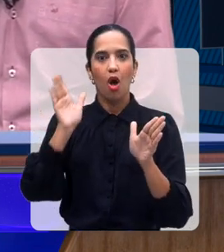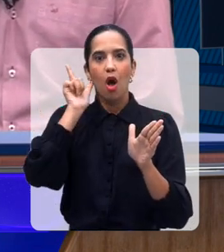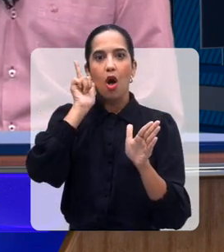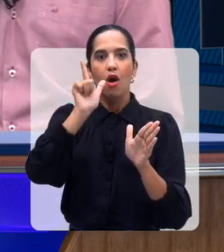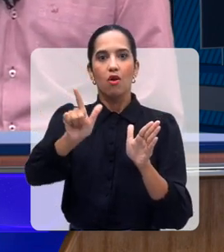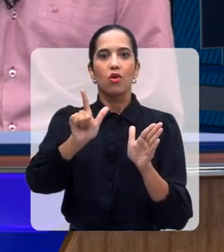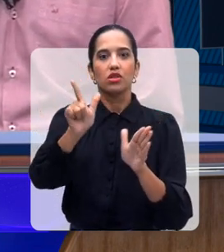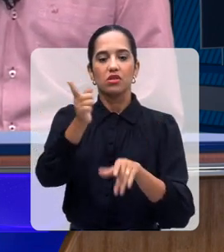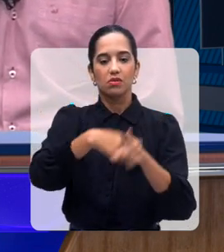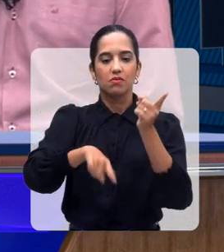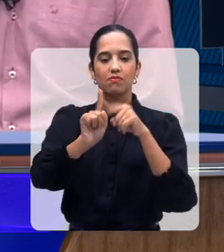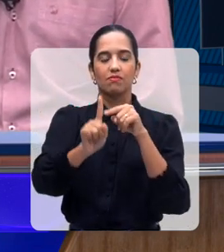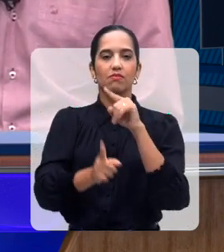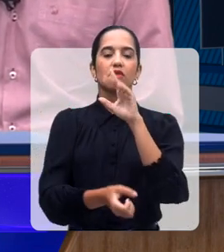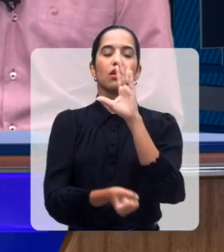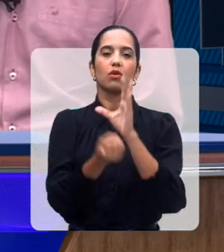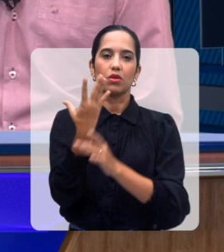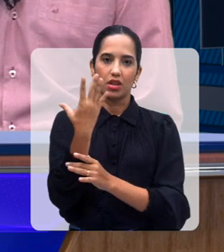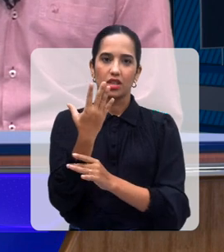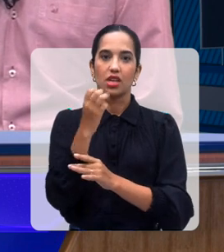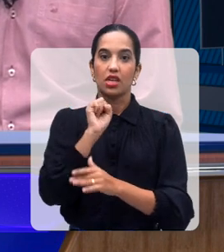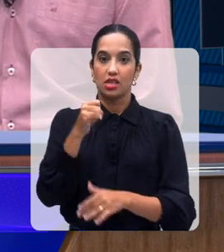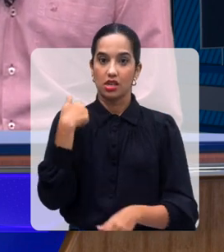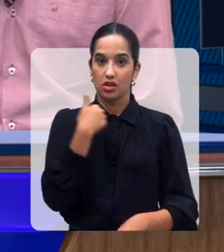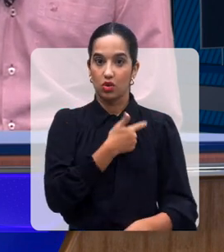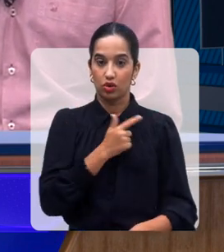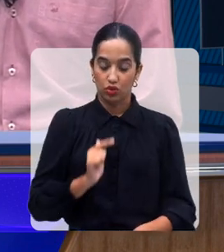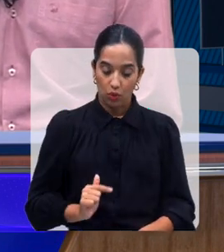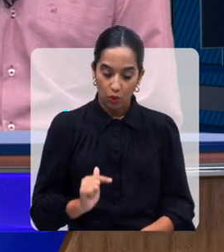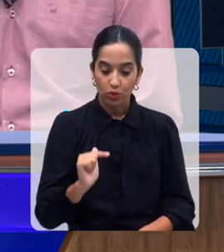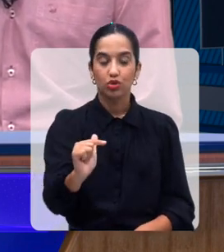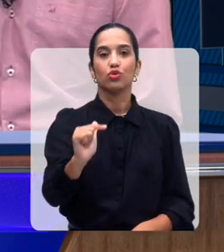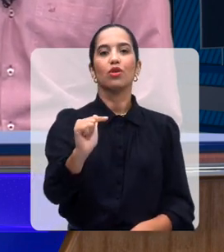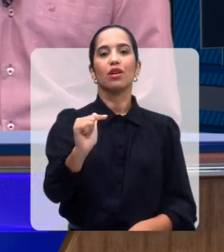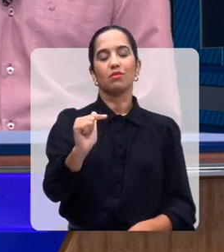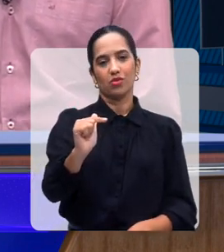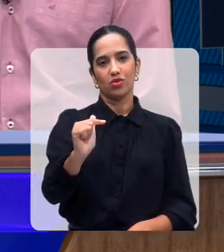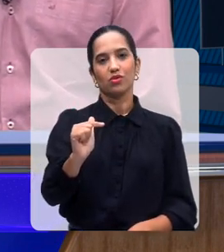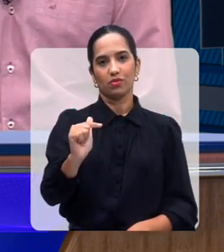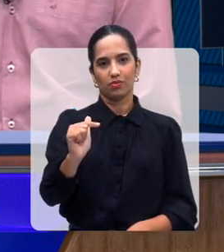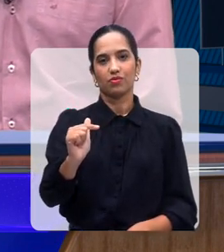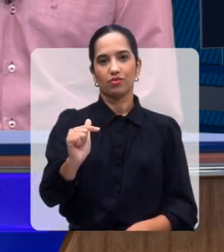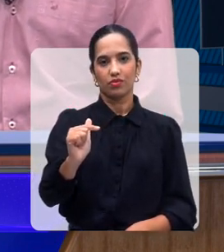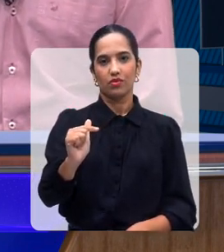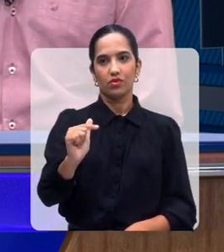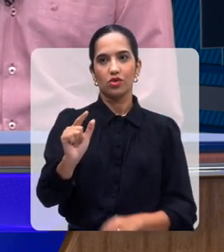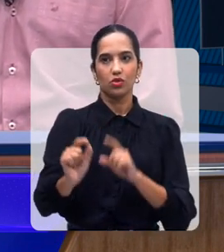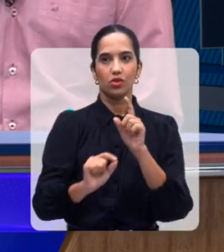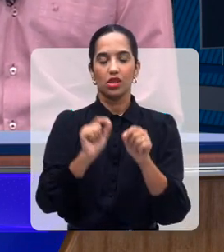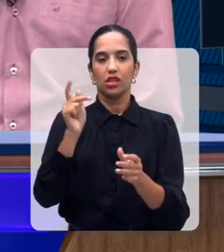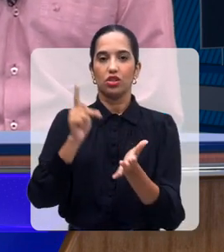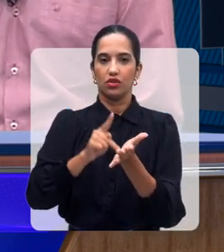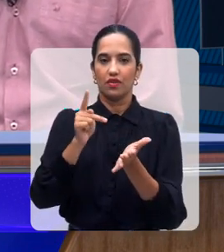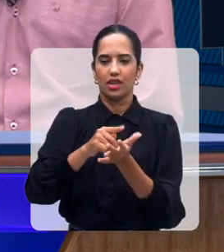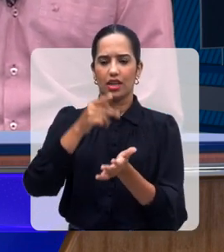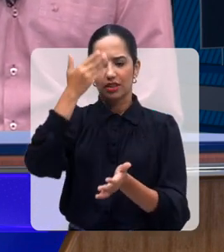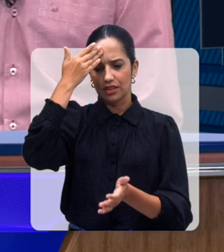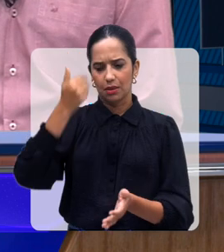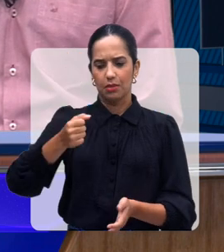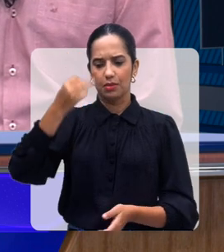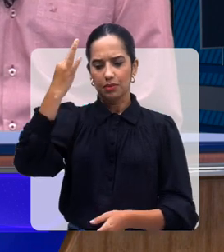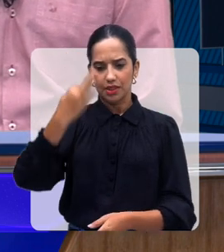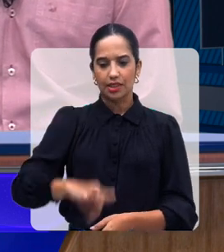estamos fazendo a coisa da maneira correta. Se continuarmos fazendo aquilo que achamos, que entendemos